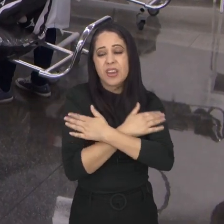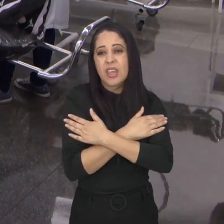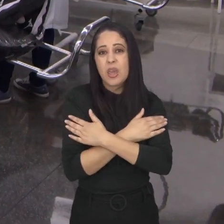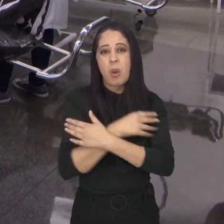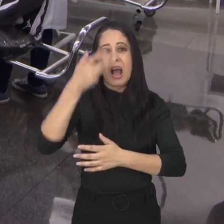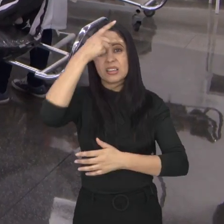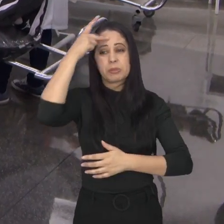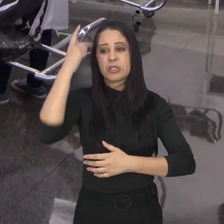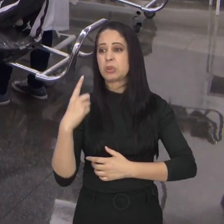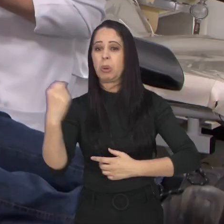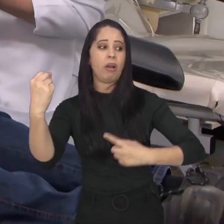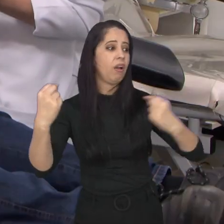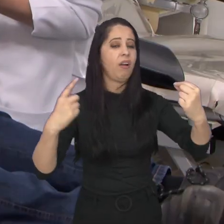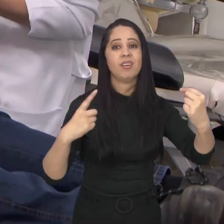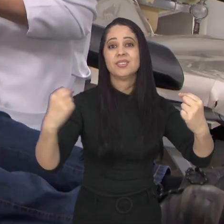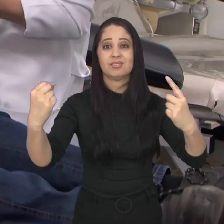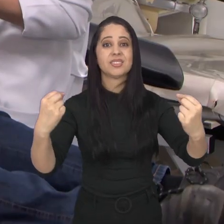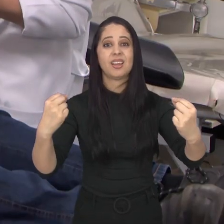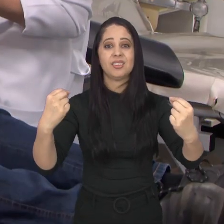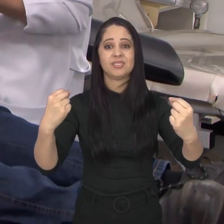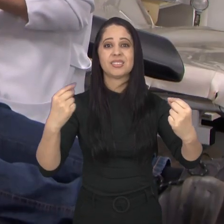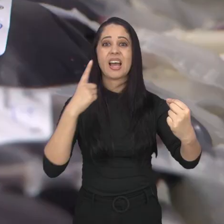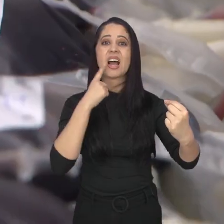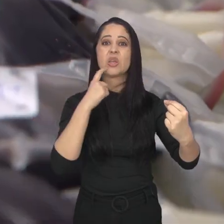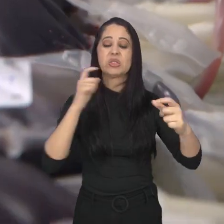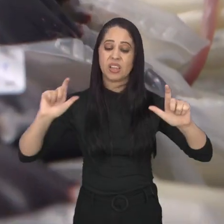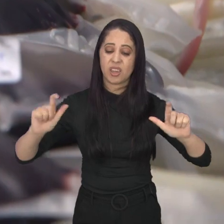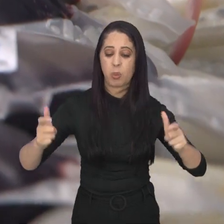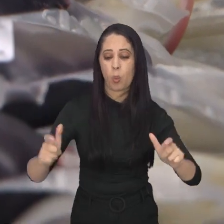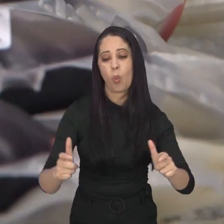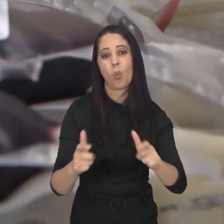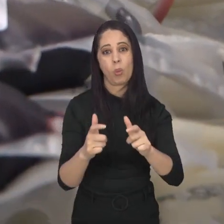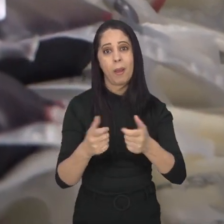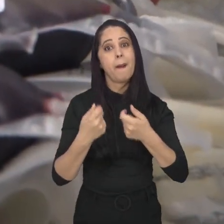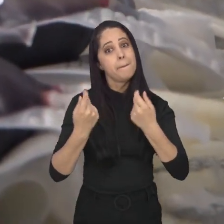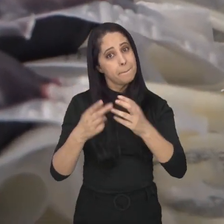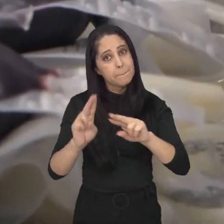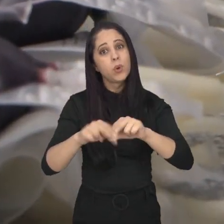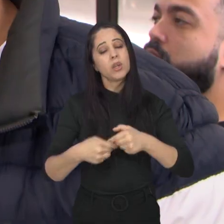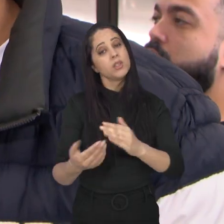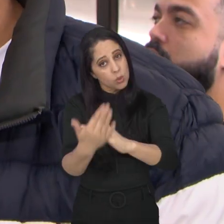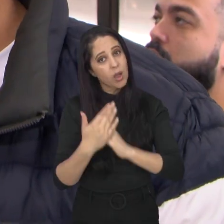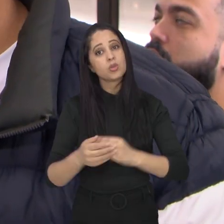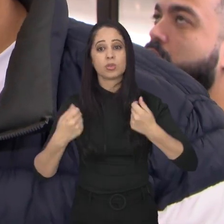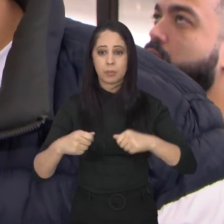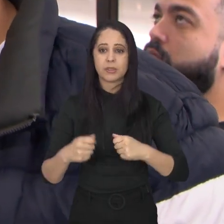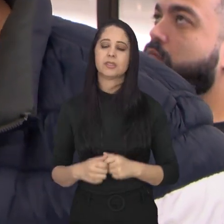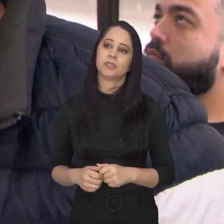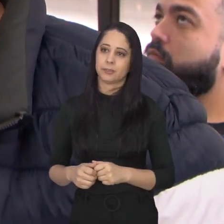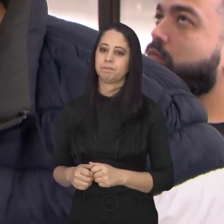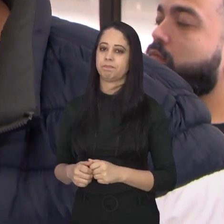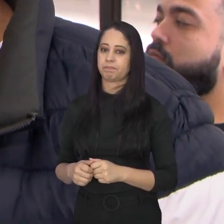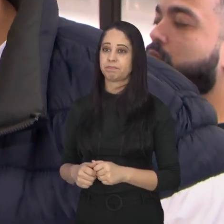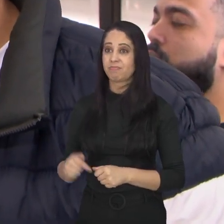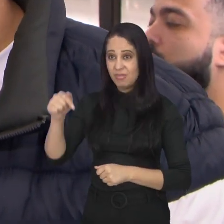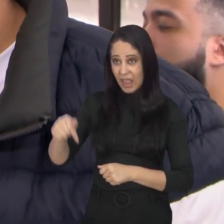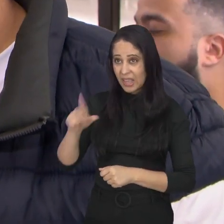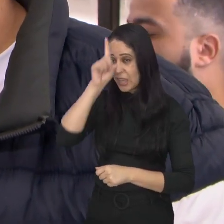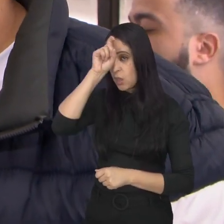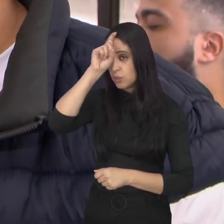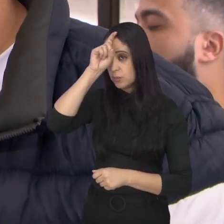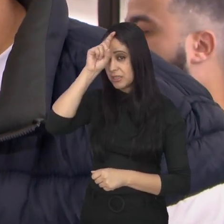doação e, na sequência, comecei a tomar gosto por vir aqui sempre. E faço isso já há mais de 20 anos já. A